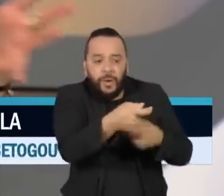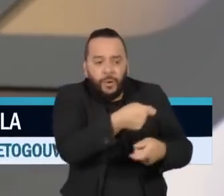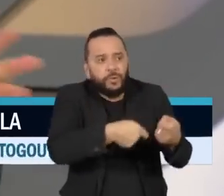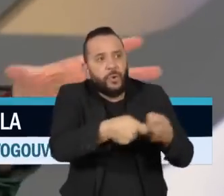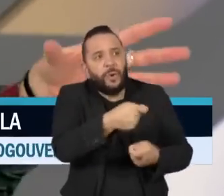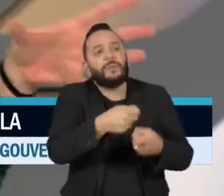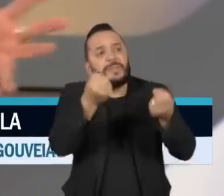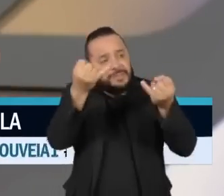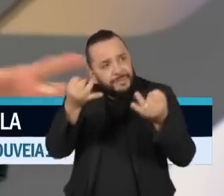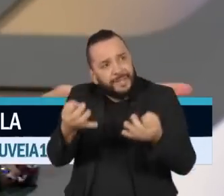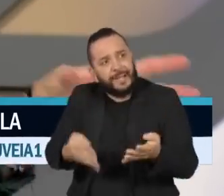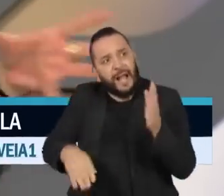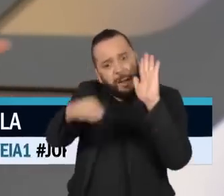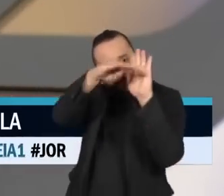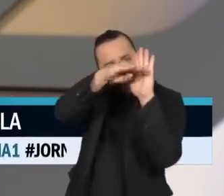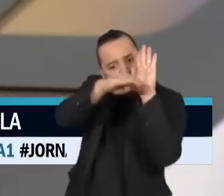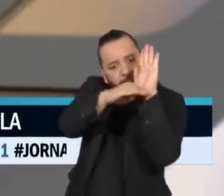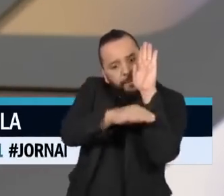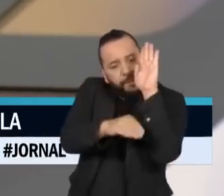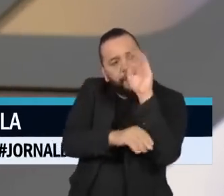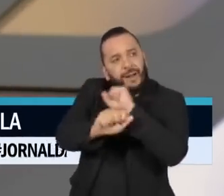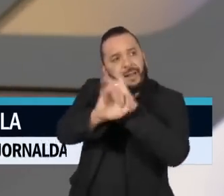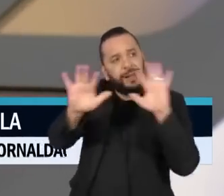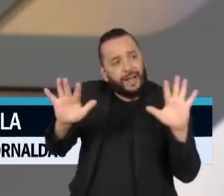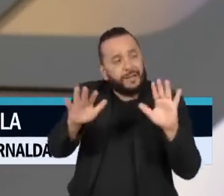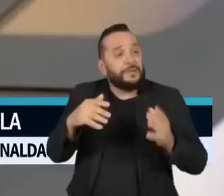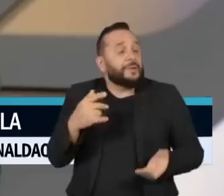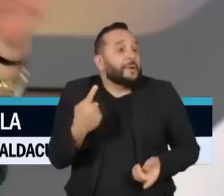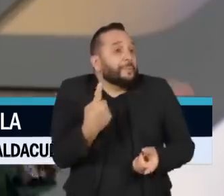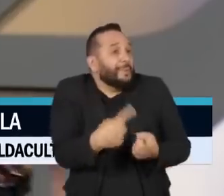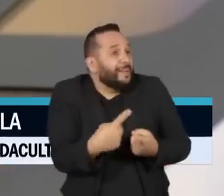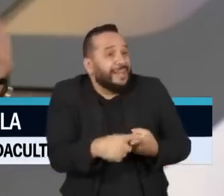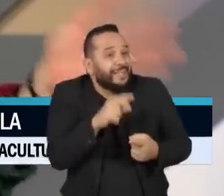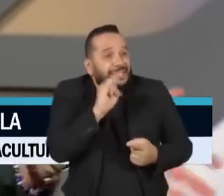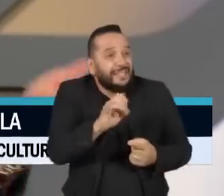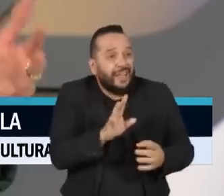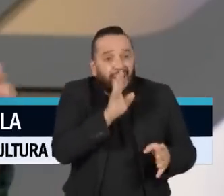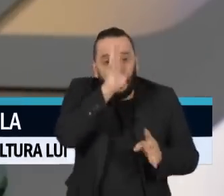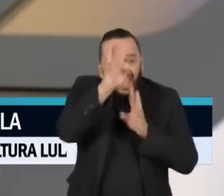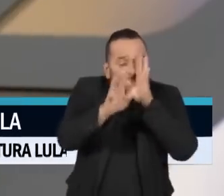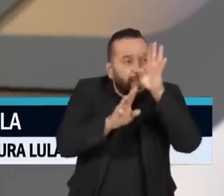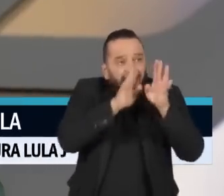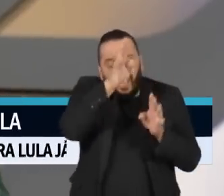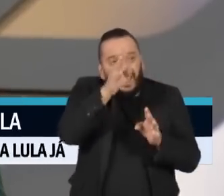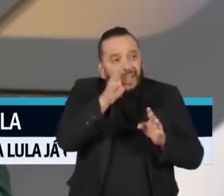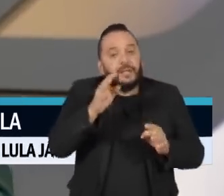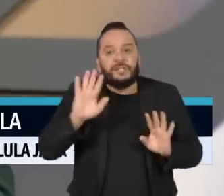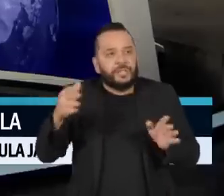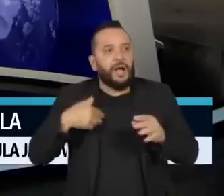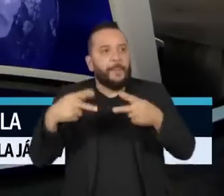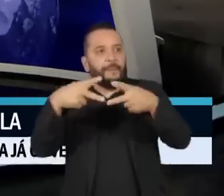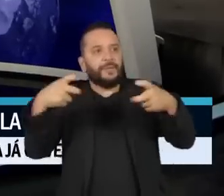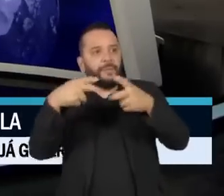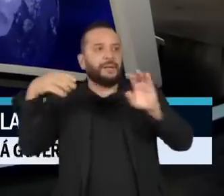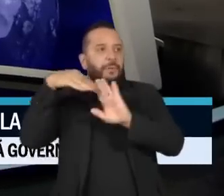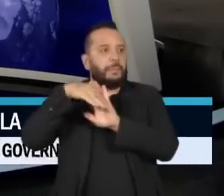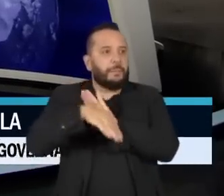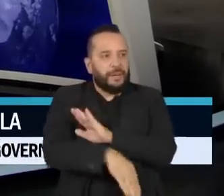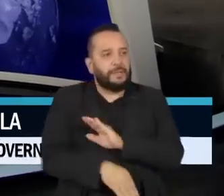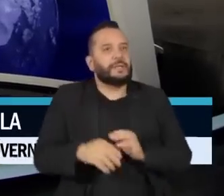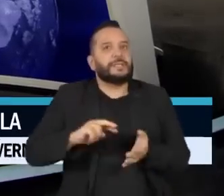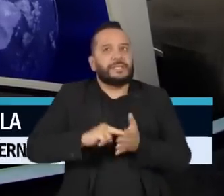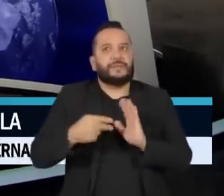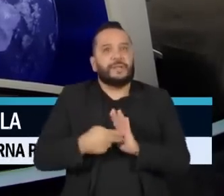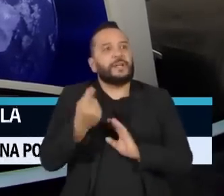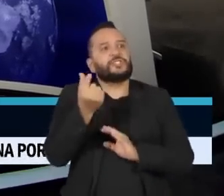essa bronca do mercado é a Petrobras que despenca é dinheiro diz que eu vou falar agora